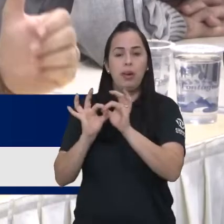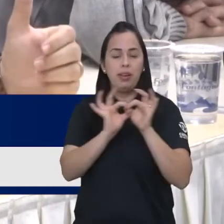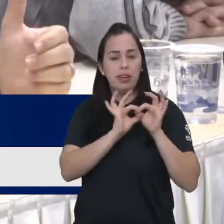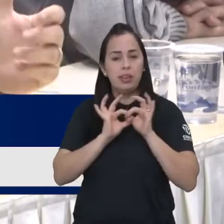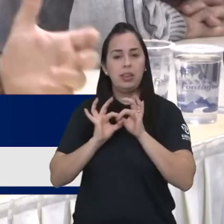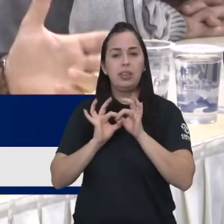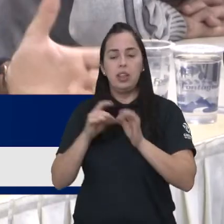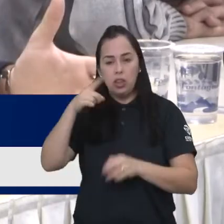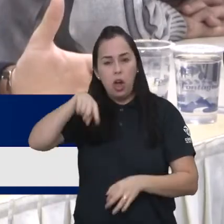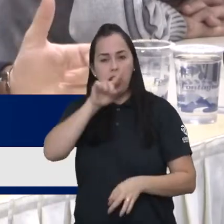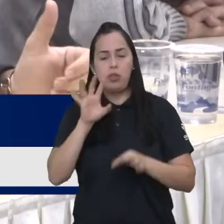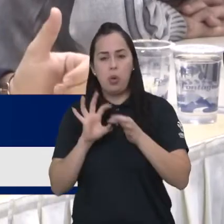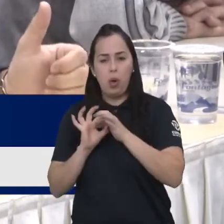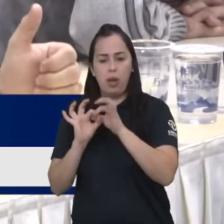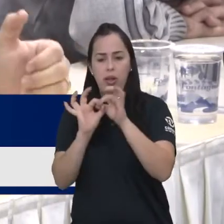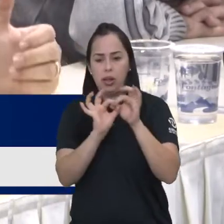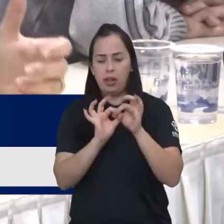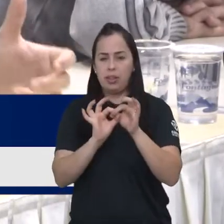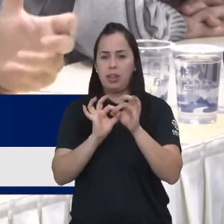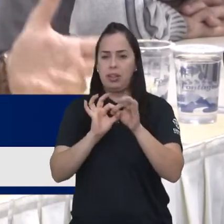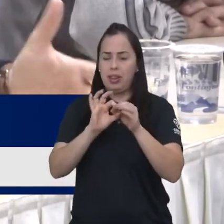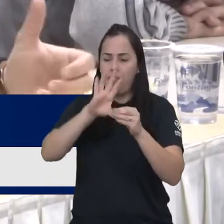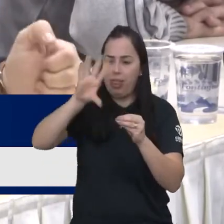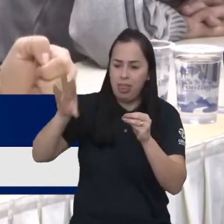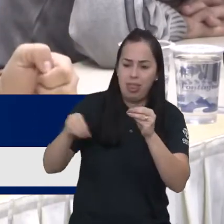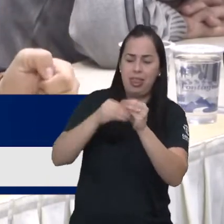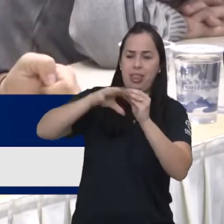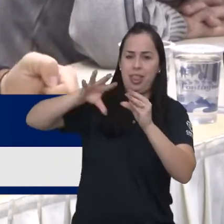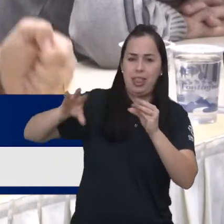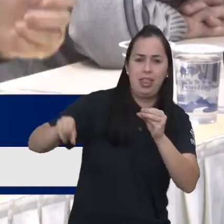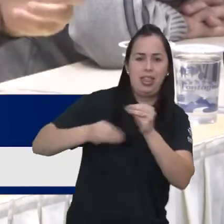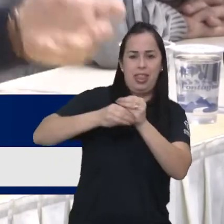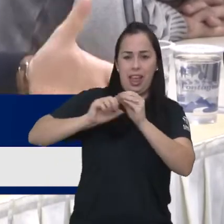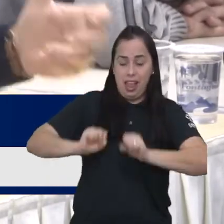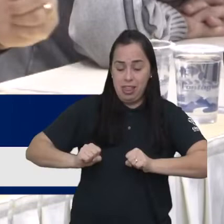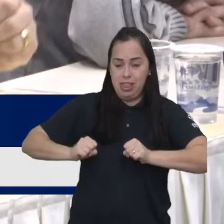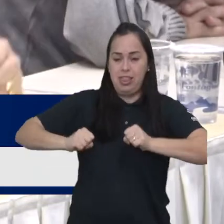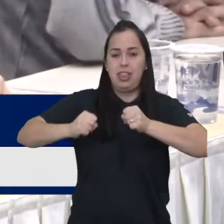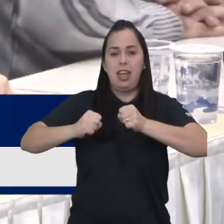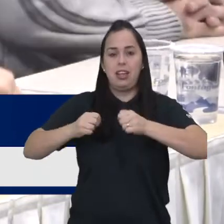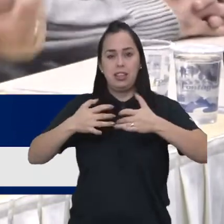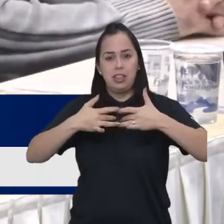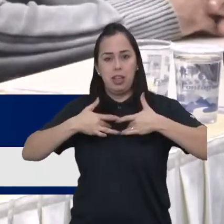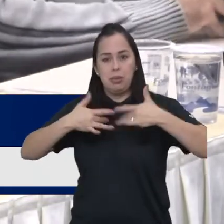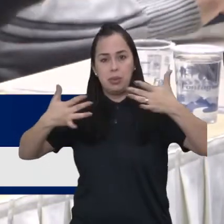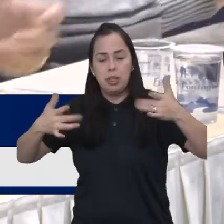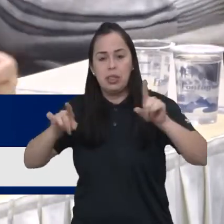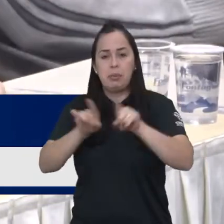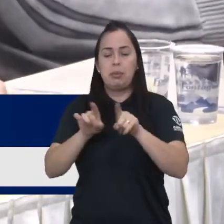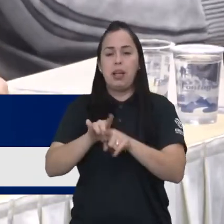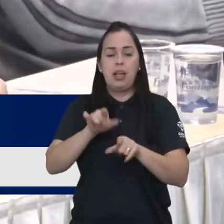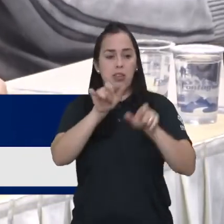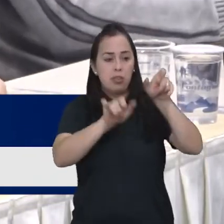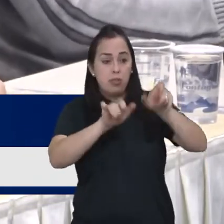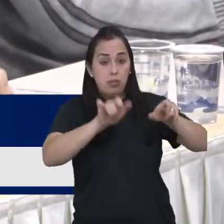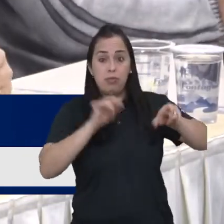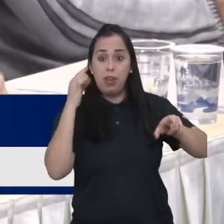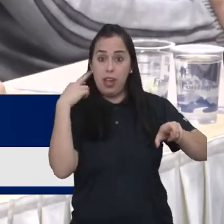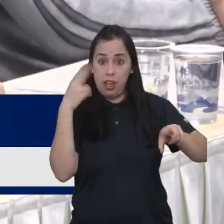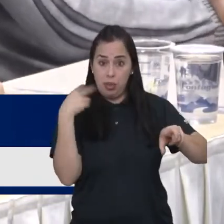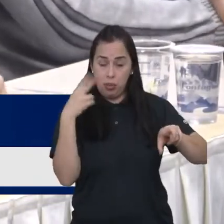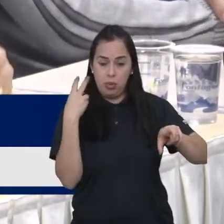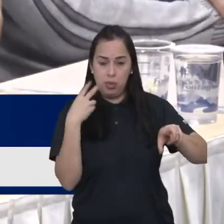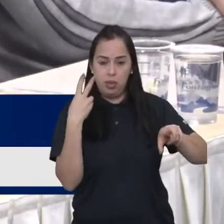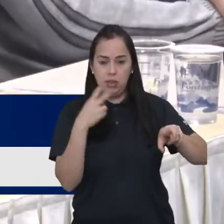daqui, da gente se unir, da gente somar esforços, da gente se colocar à disposição dos vereadores que aqui estão